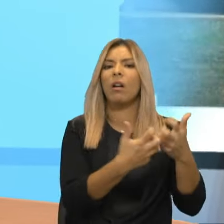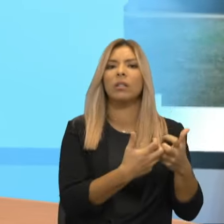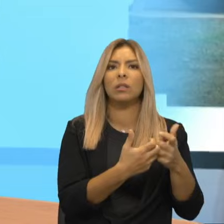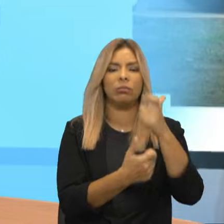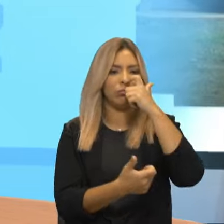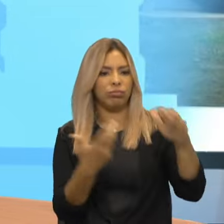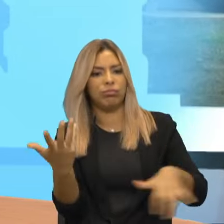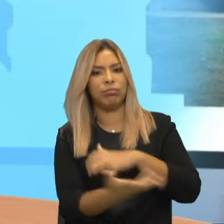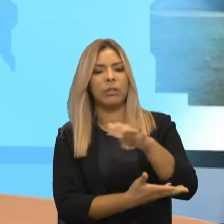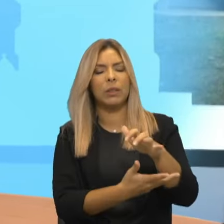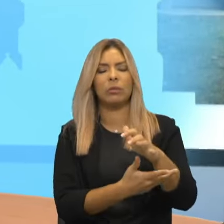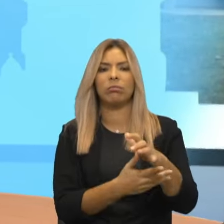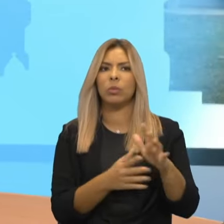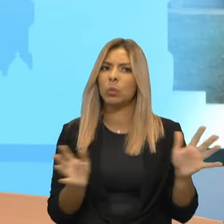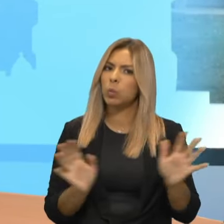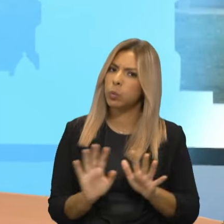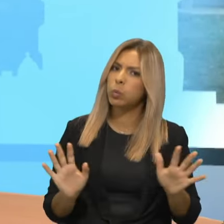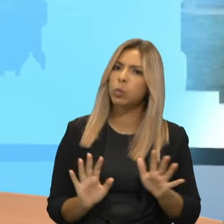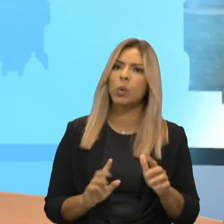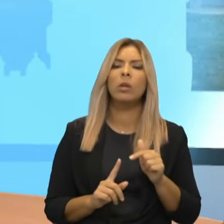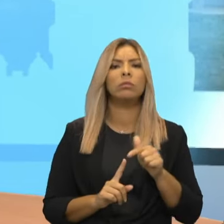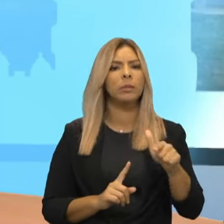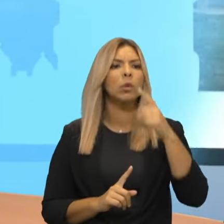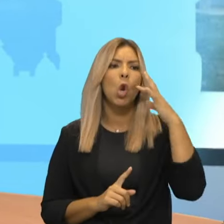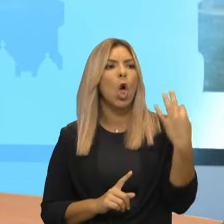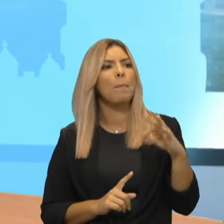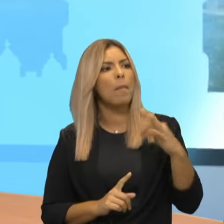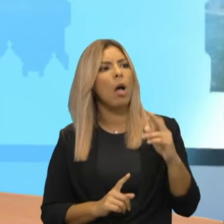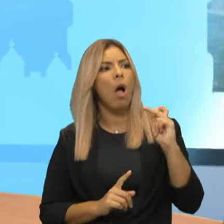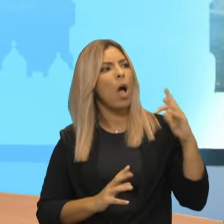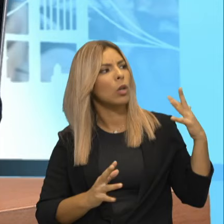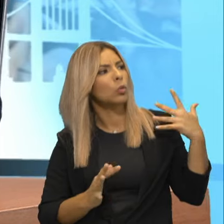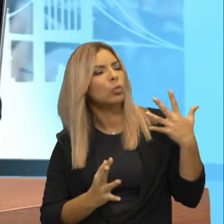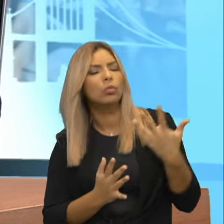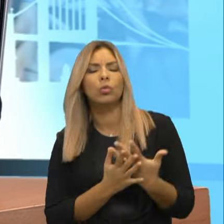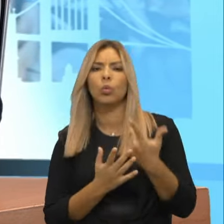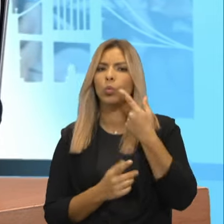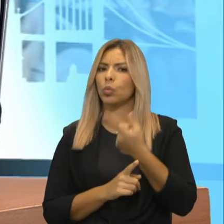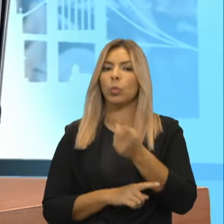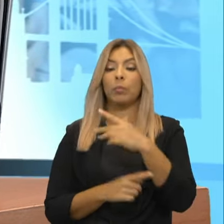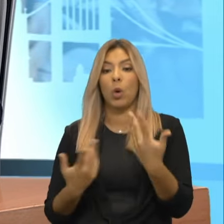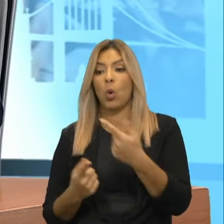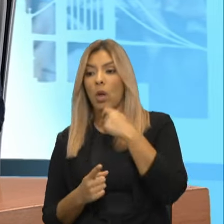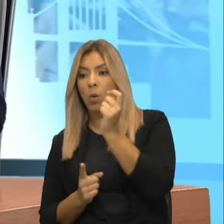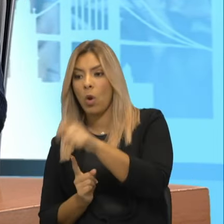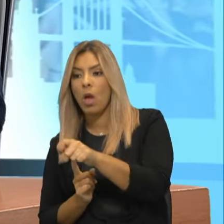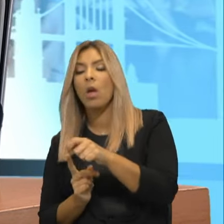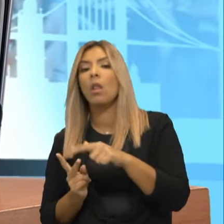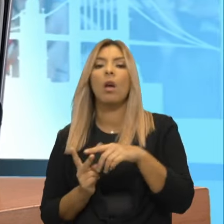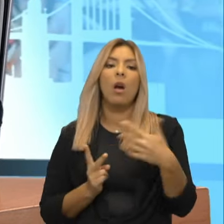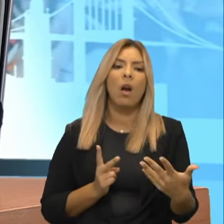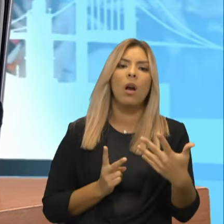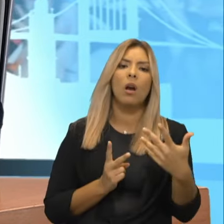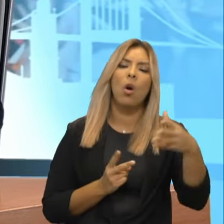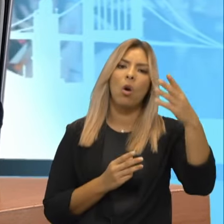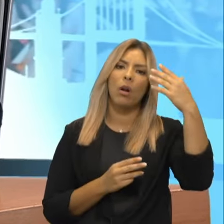várias latitudes, numa dimensão que não é normal nas últimas décadas, não é? A questão da Ucrânia e agora do Médio Oriente. Sim, e sobretudo